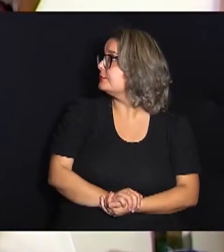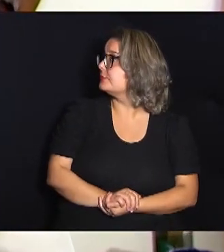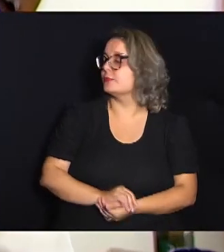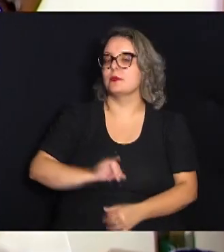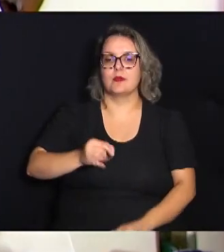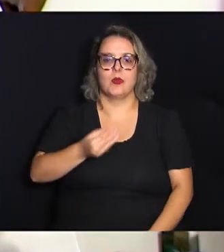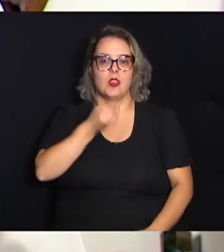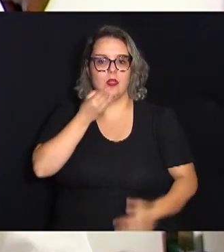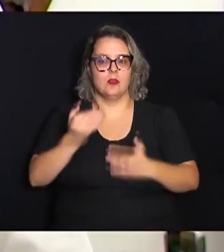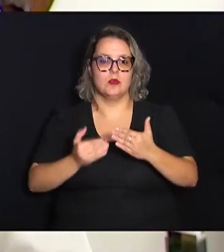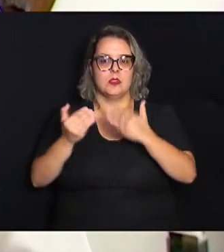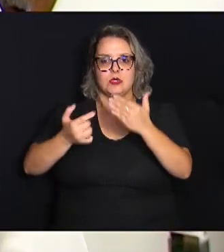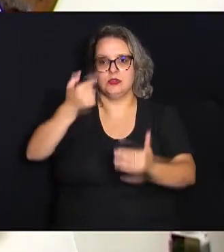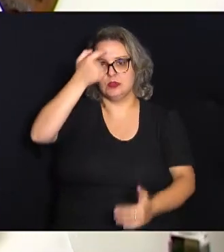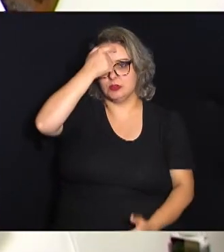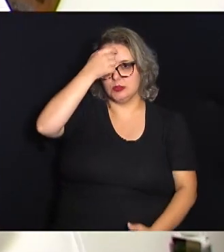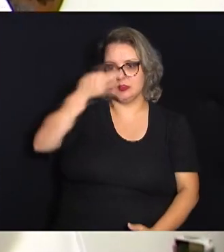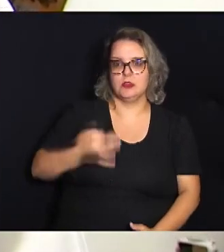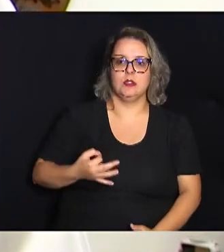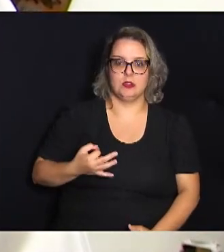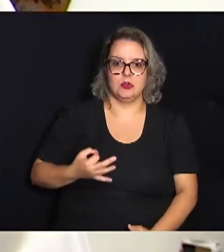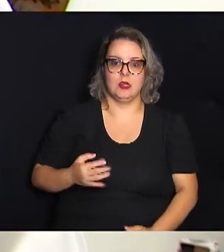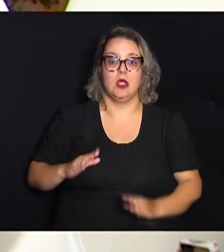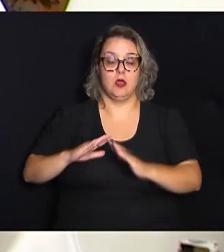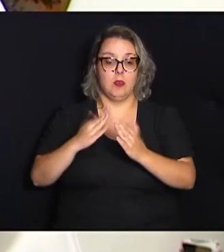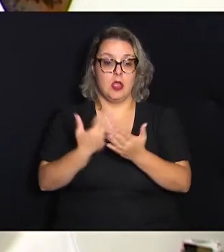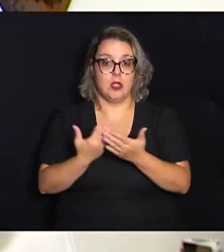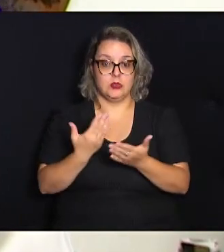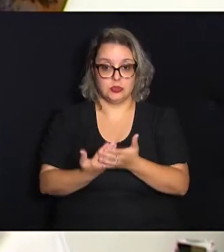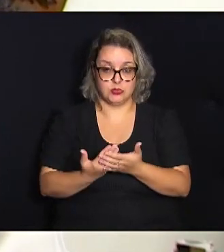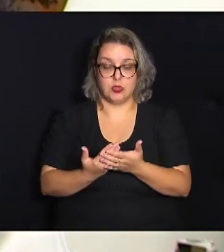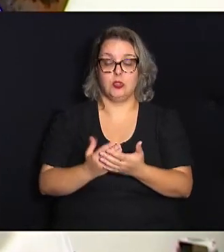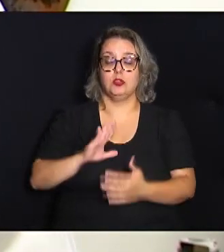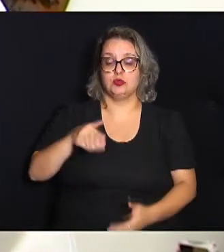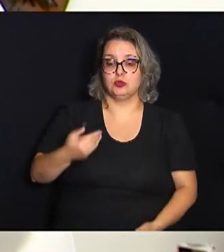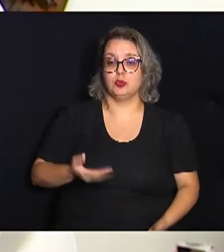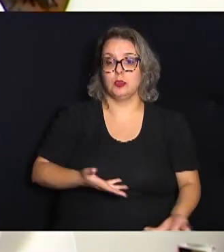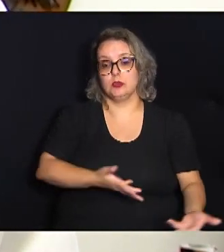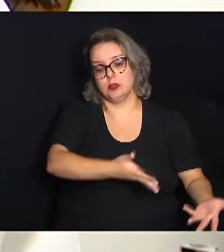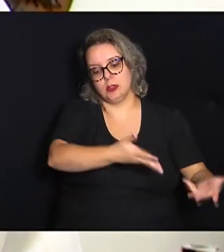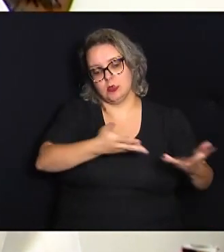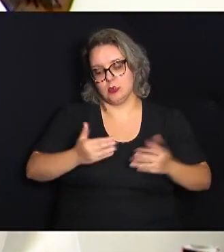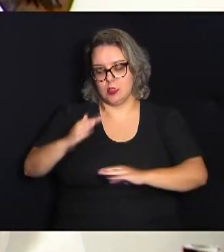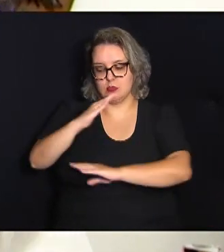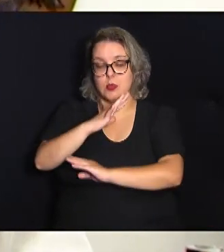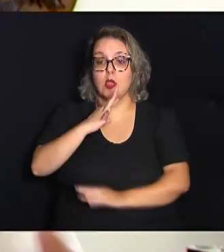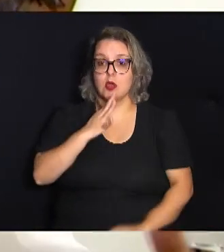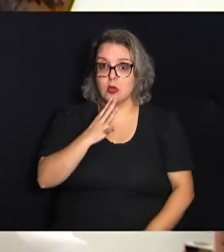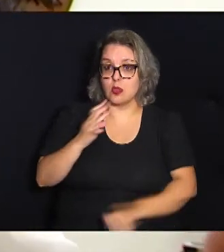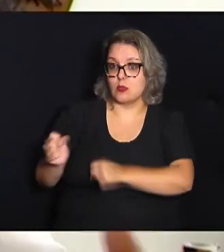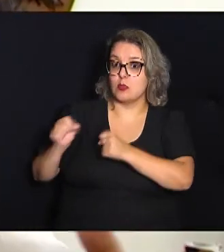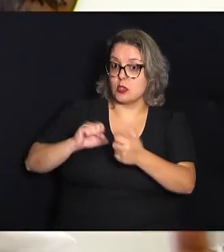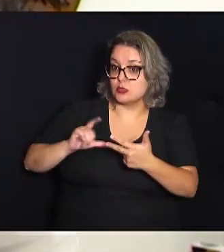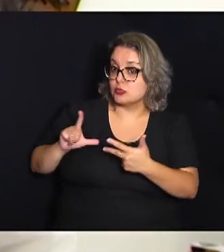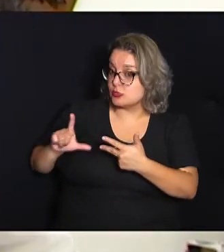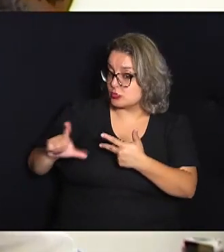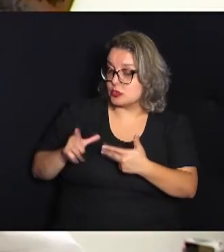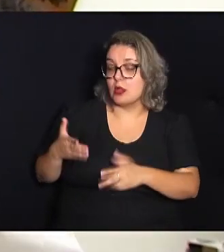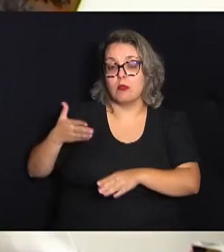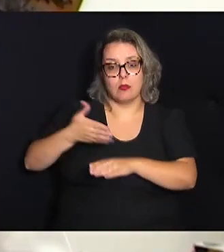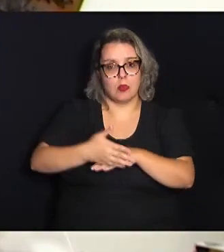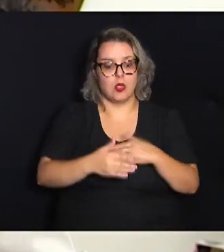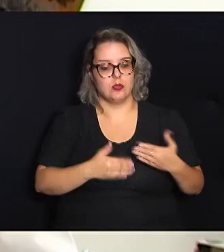da cidadania, né? Eu acho que as escolas, quando trazem os alunos aqui para conhecer a Câmara, o Poder Legislativo, faz parte de um